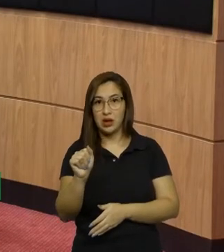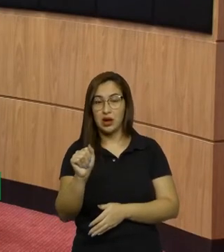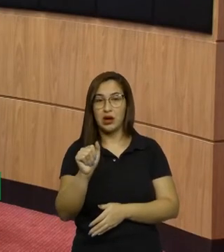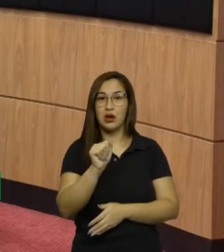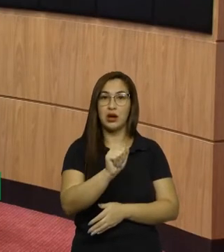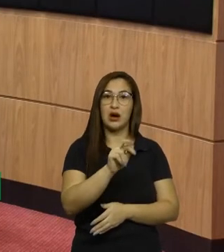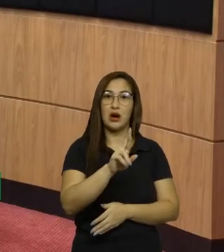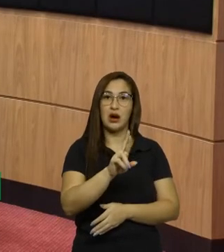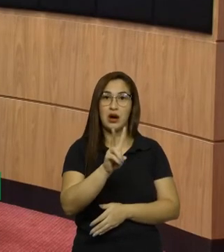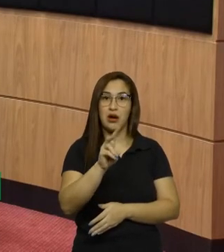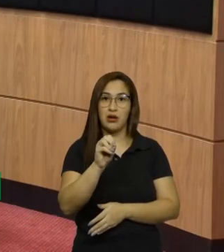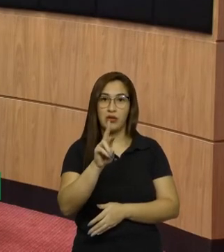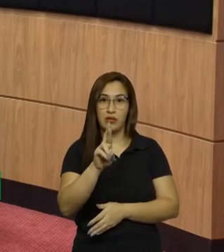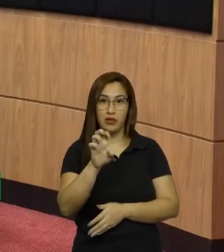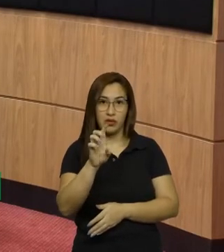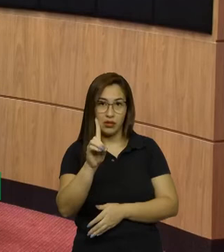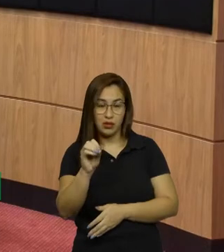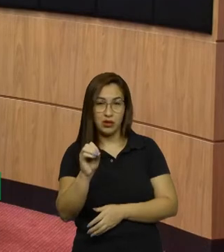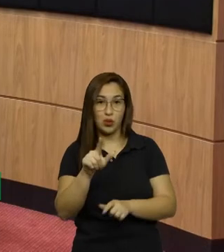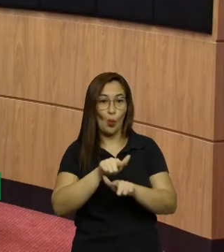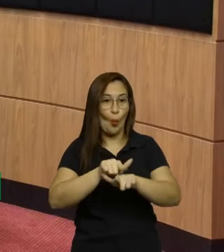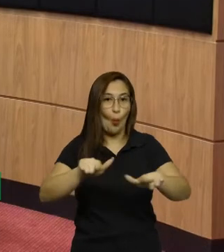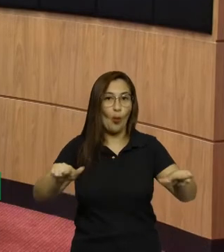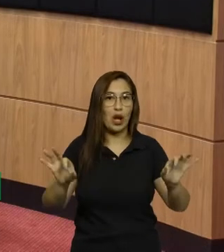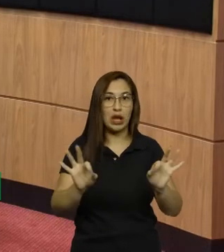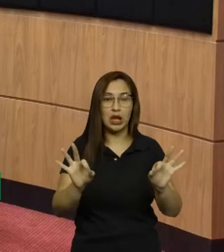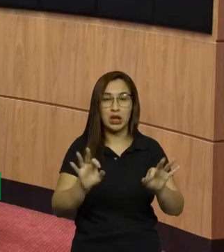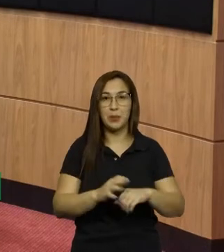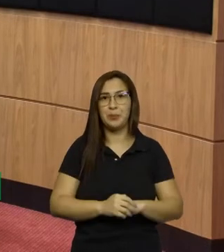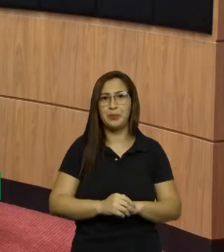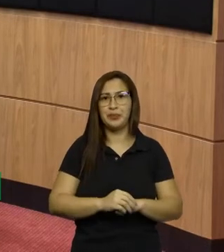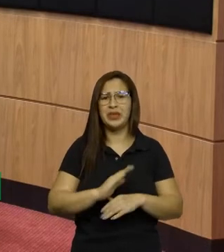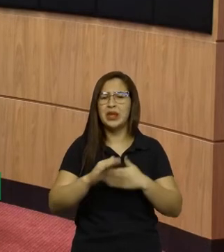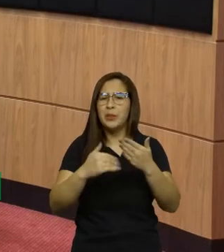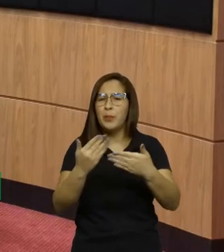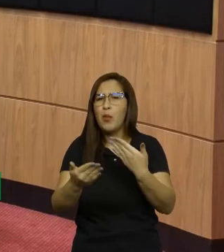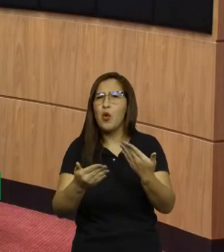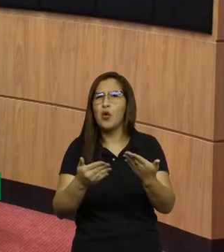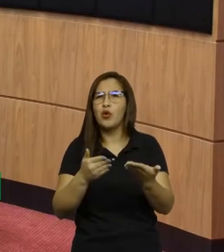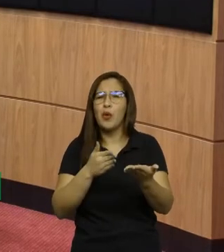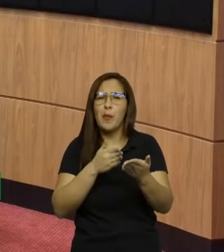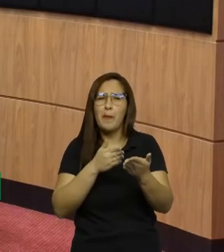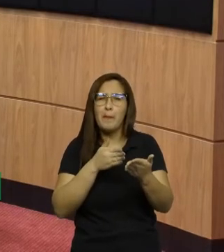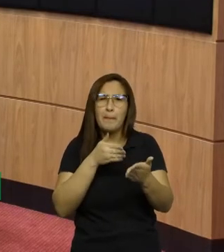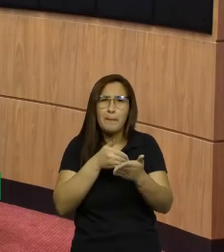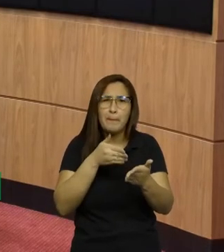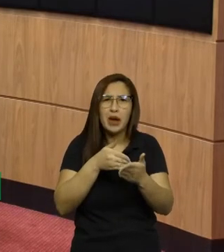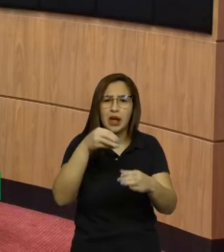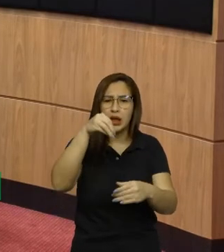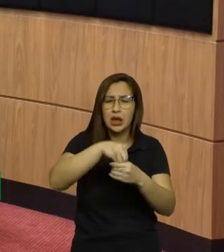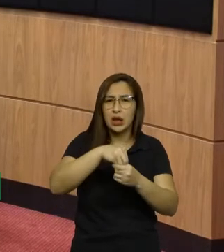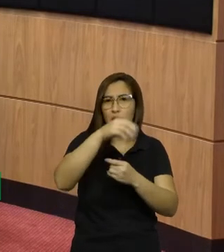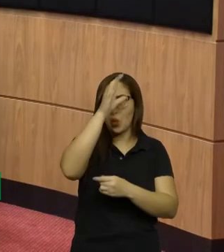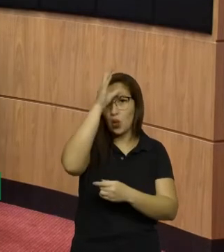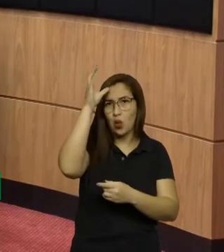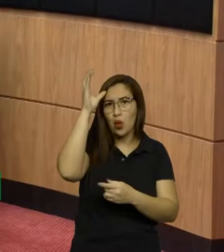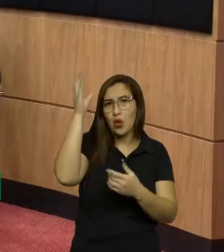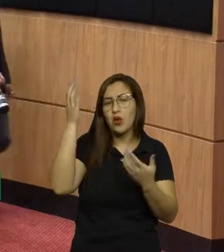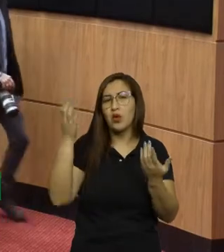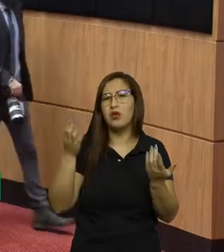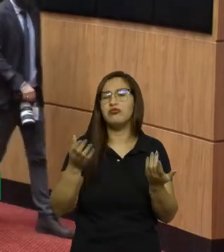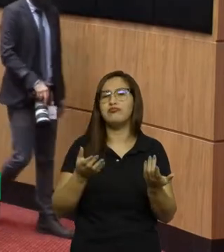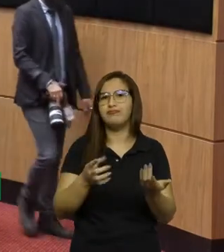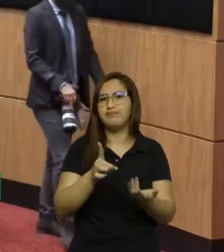Arvoredo deu deserto. Aí tinha mais um pequeno trecho ali de Concórdia, dentro de Concórdia, Concórdia é o distrito de Santo